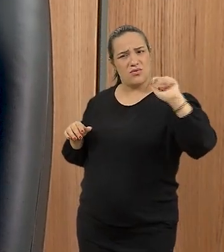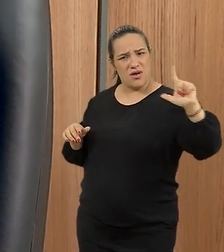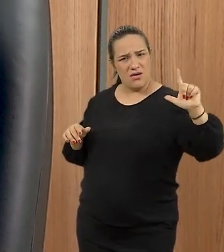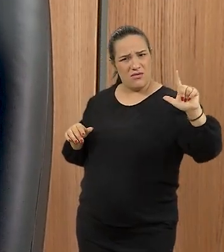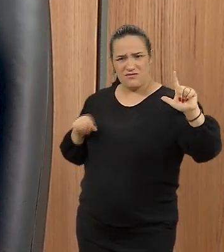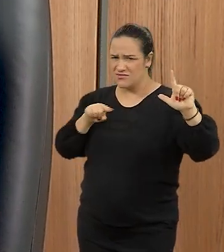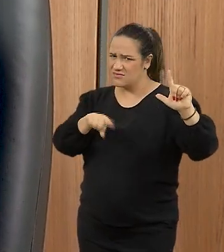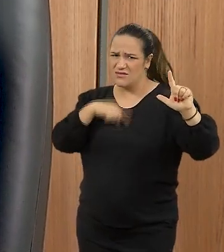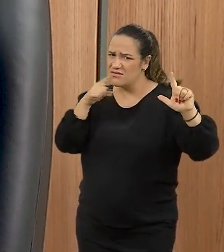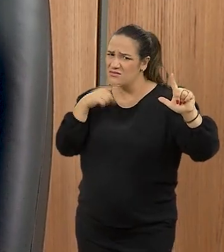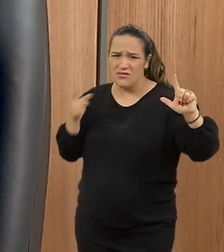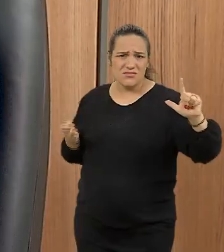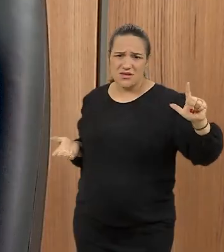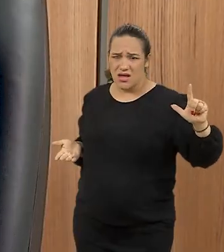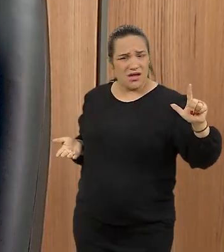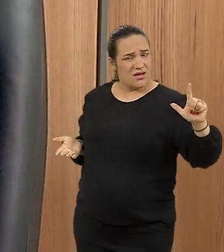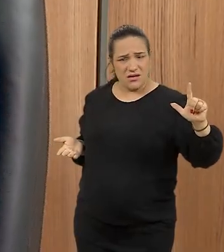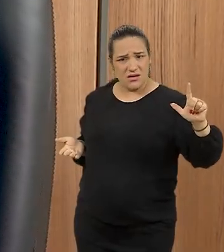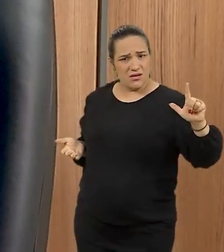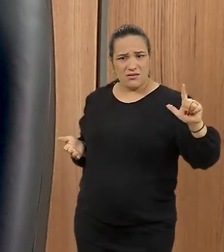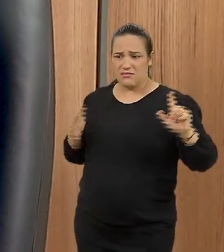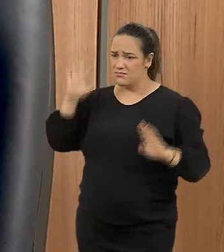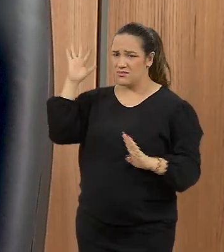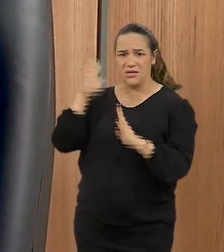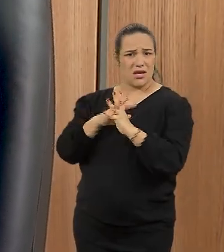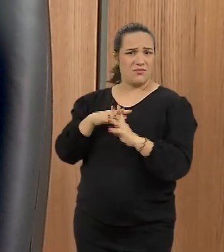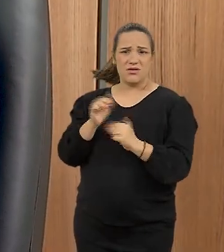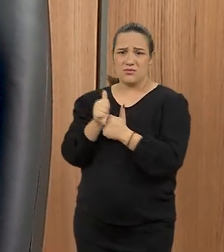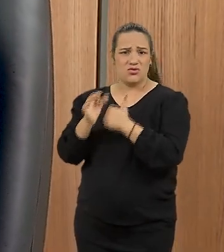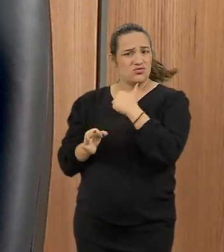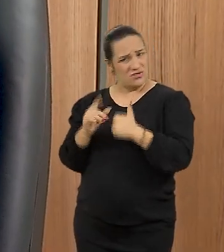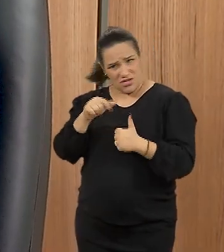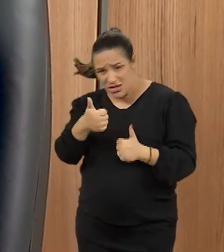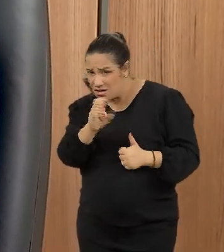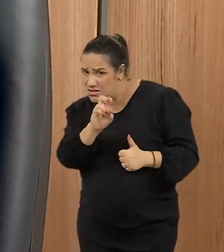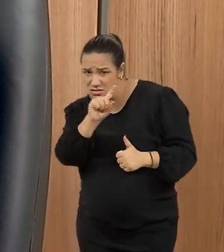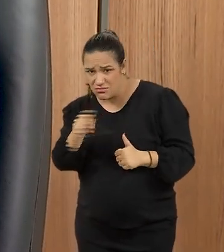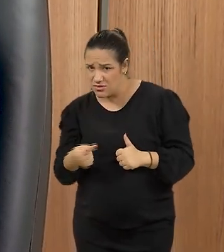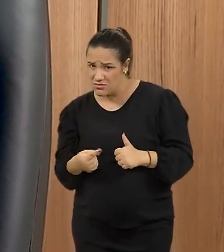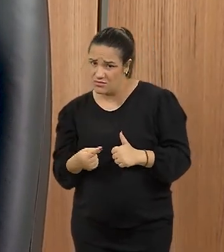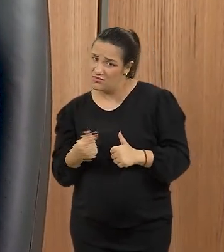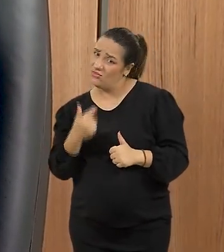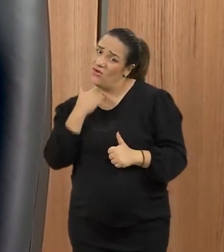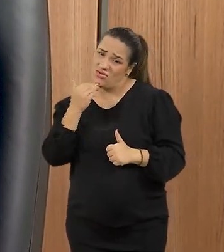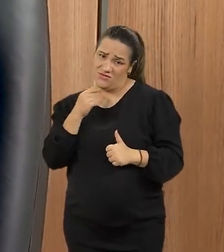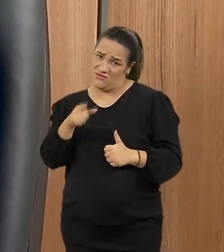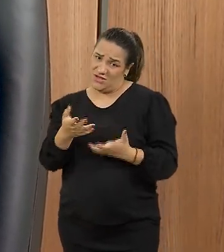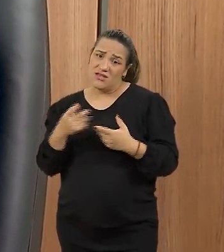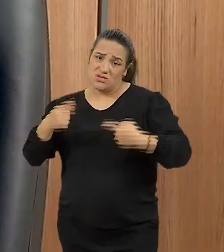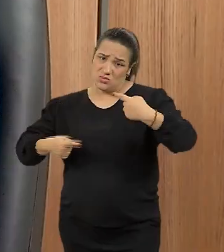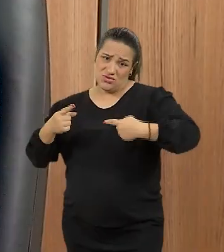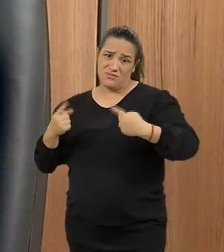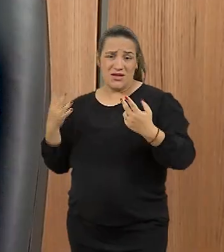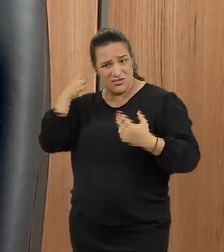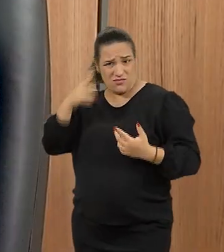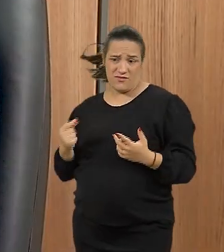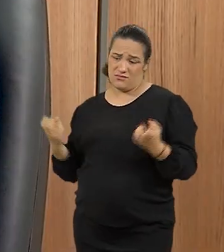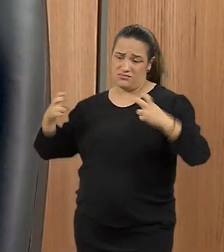conseguir. Porque na situação que o senhor está, o máximo que o Tribunal de Justiça dá é 15 mil. Então não adianta o senhor querer